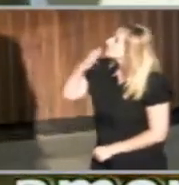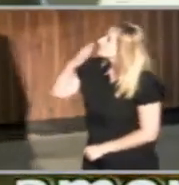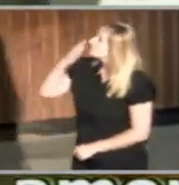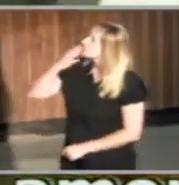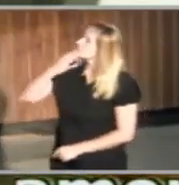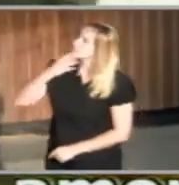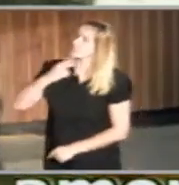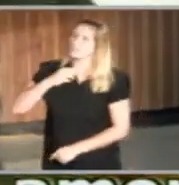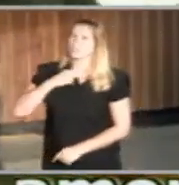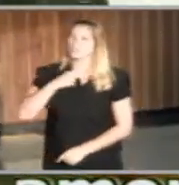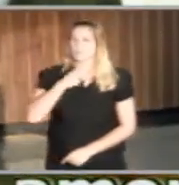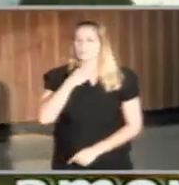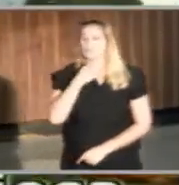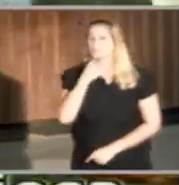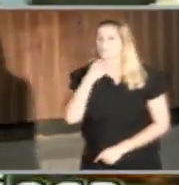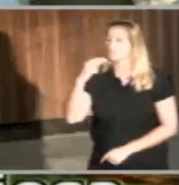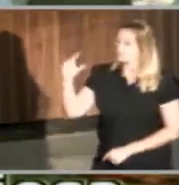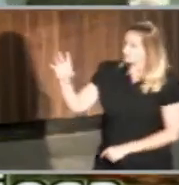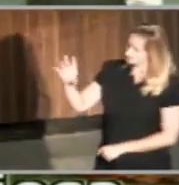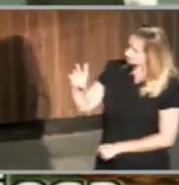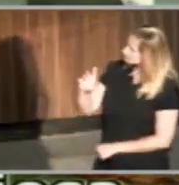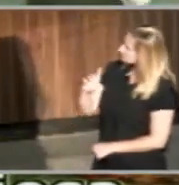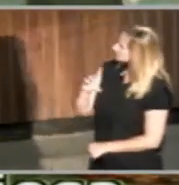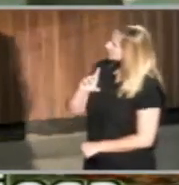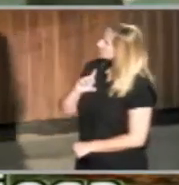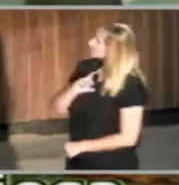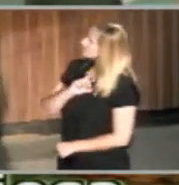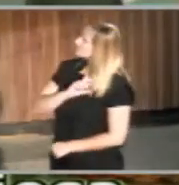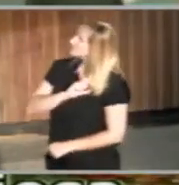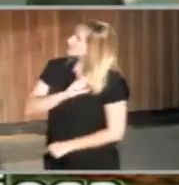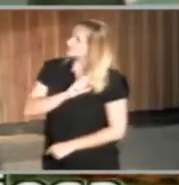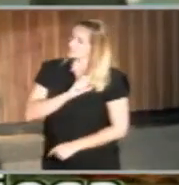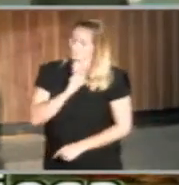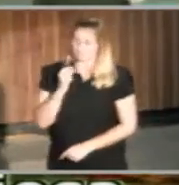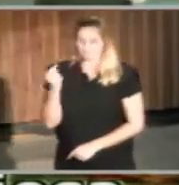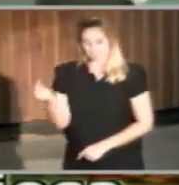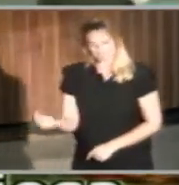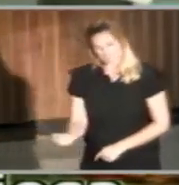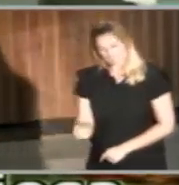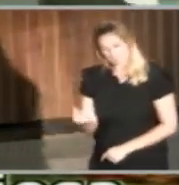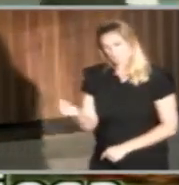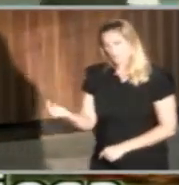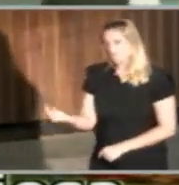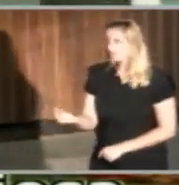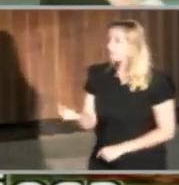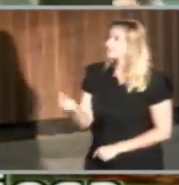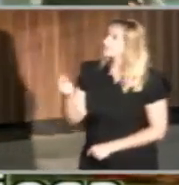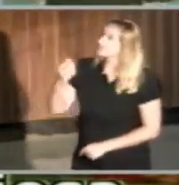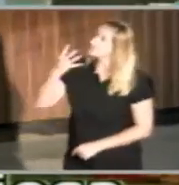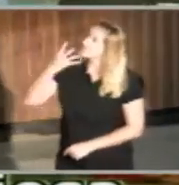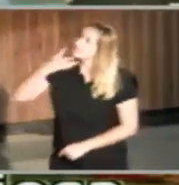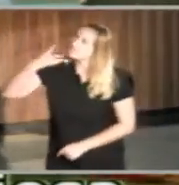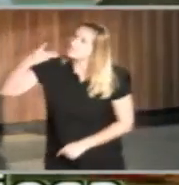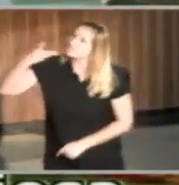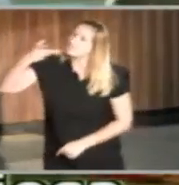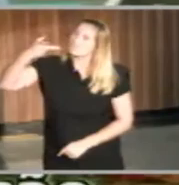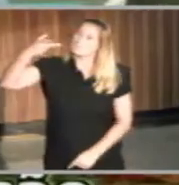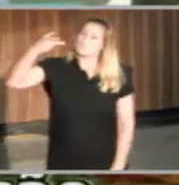voz de amor tão terna e graciosa,